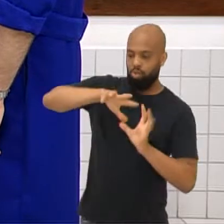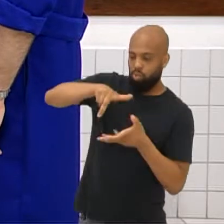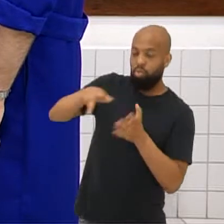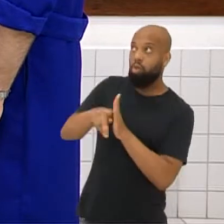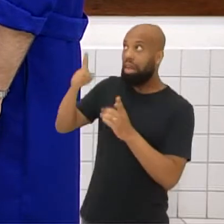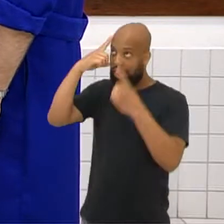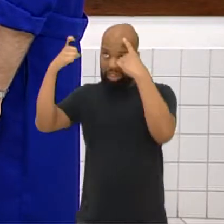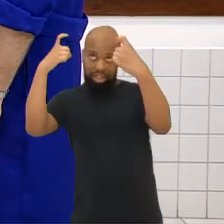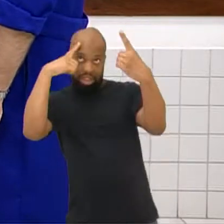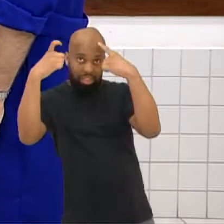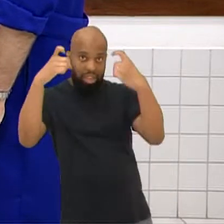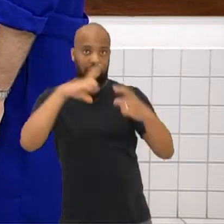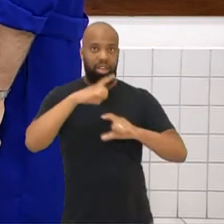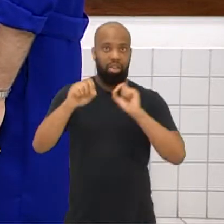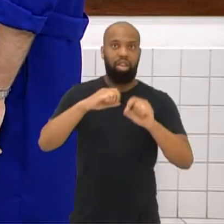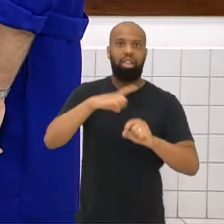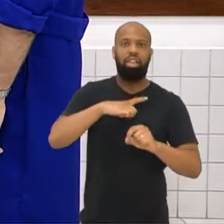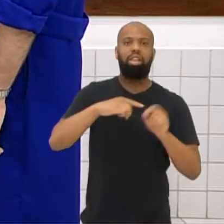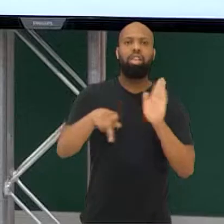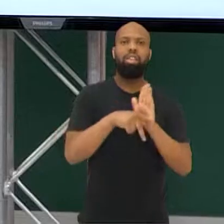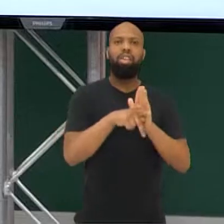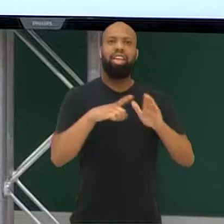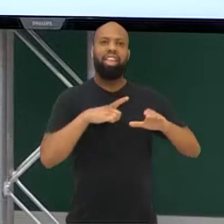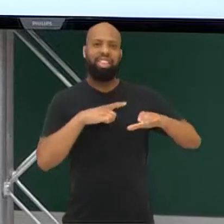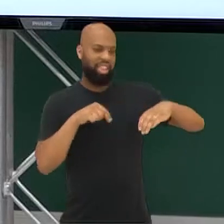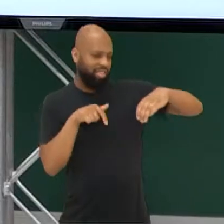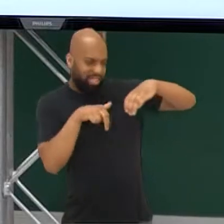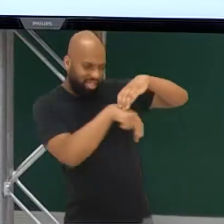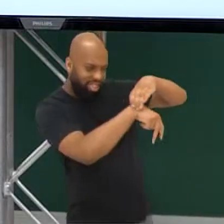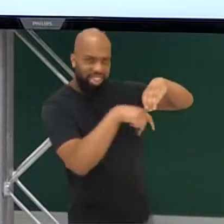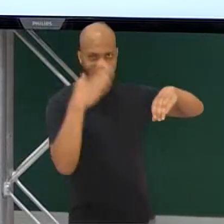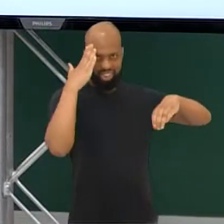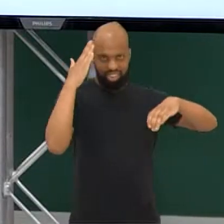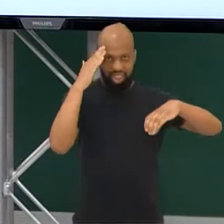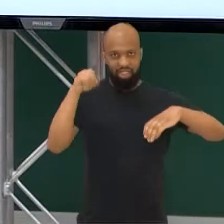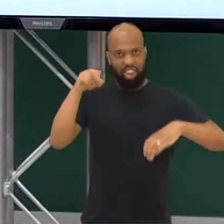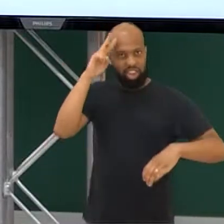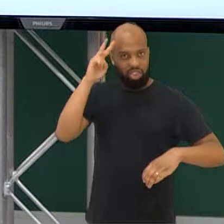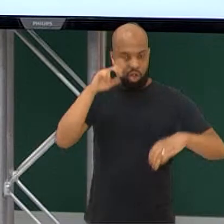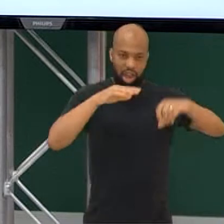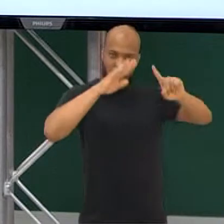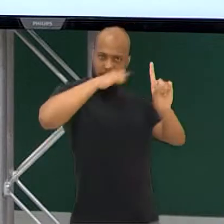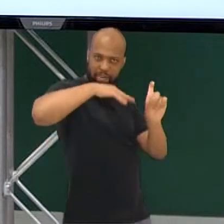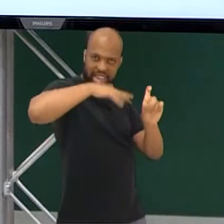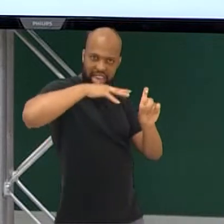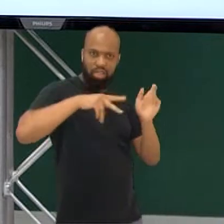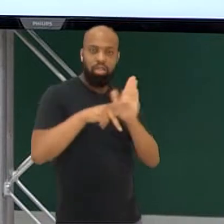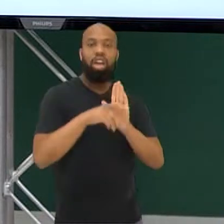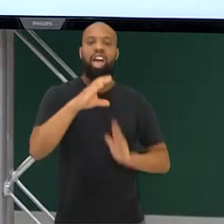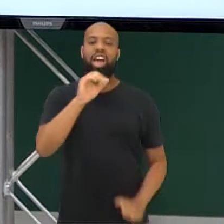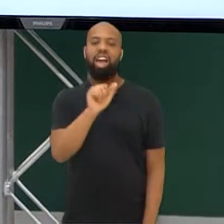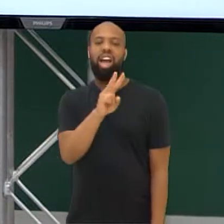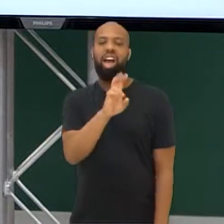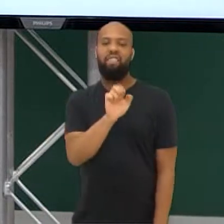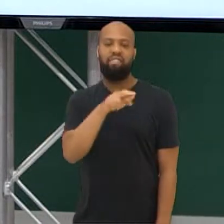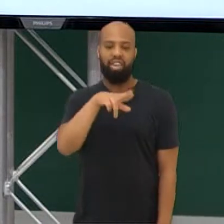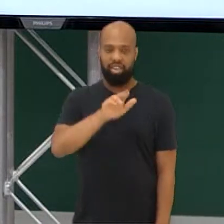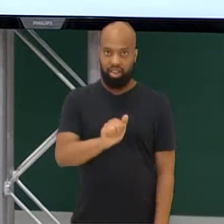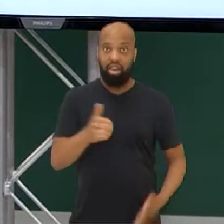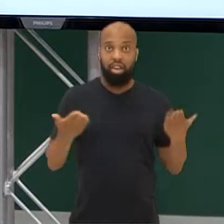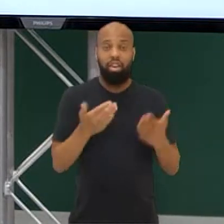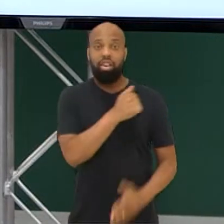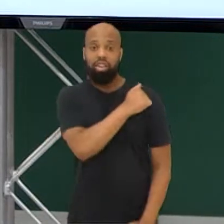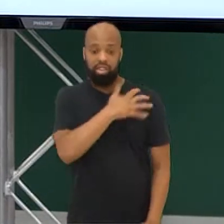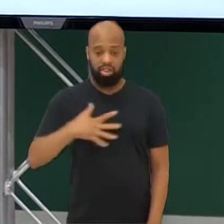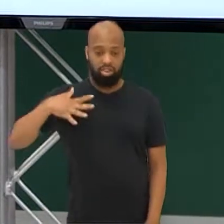voltada à alegoria da caverna, como a gente, né, já falou disso em alguma outra aula. Já o Aristóteles aponta